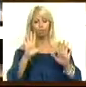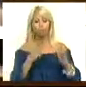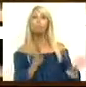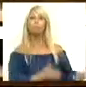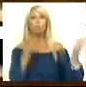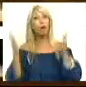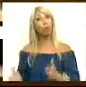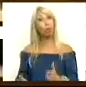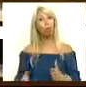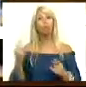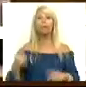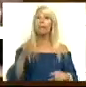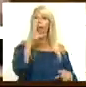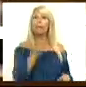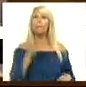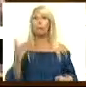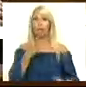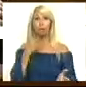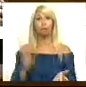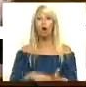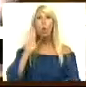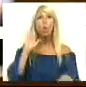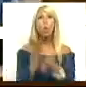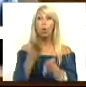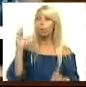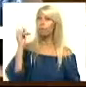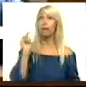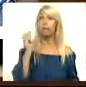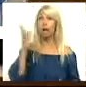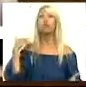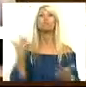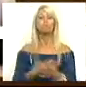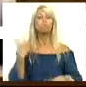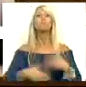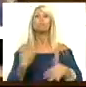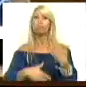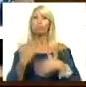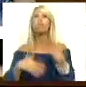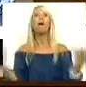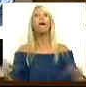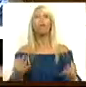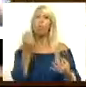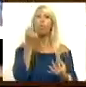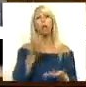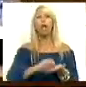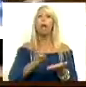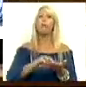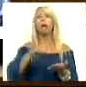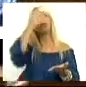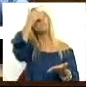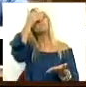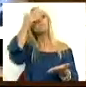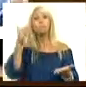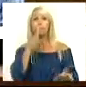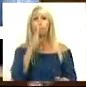lado, a prática. E, na verdade, na última década tem-se avançado, de facto, como eu estava a dizer, de olhos vendados. E a prática é